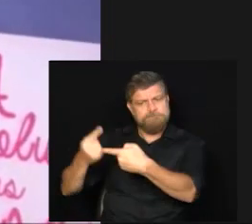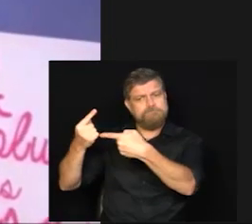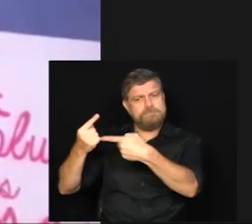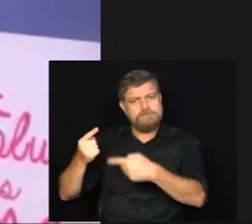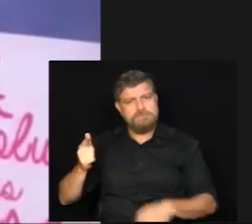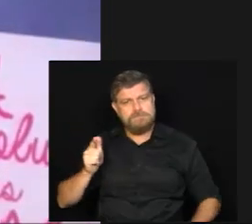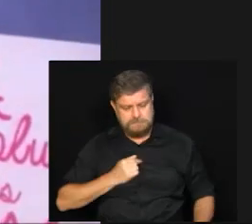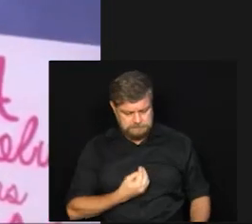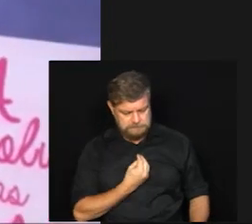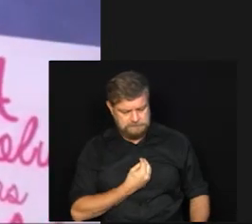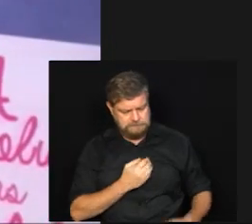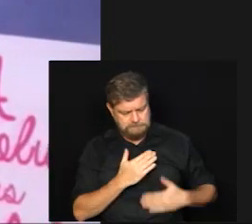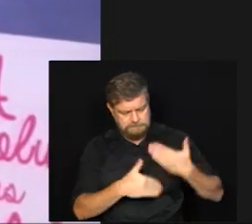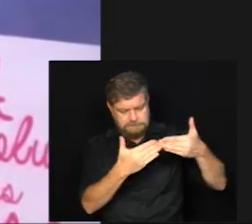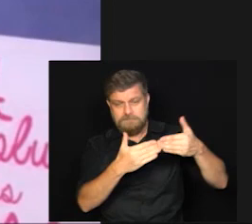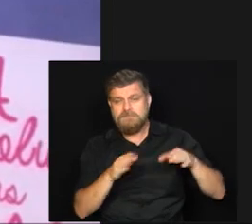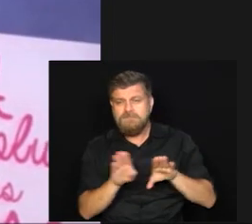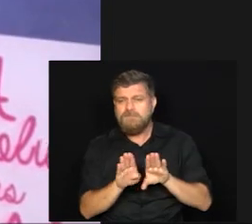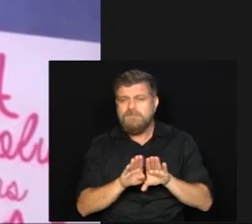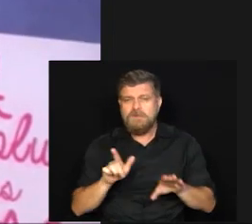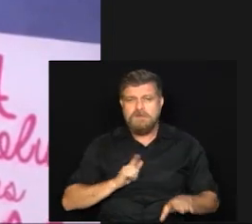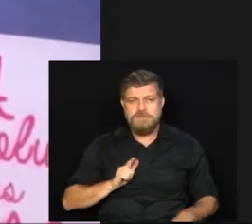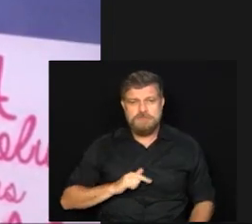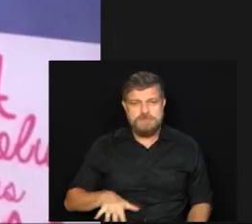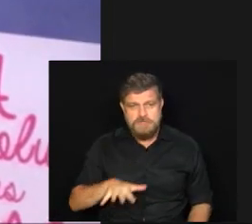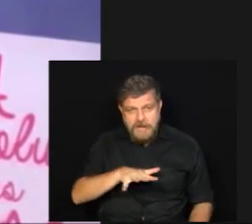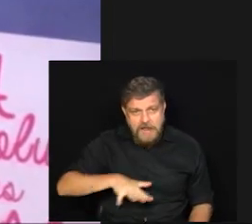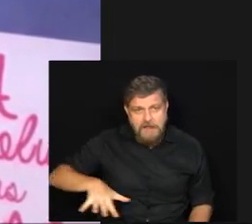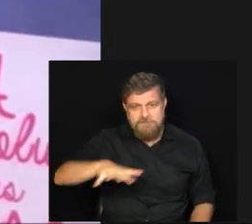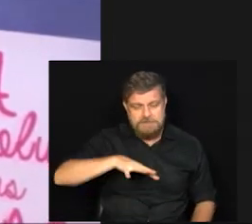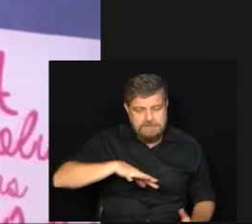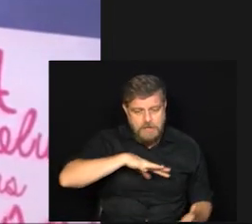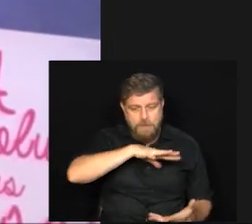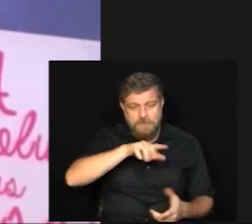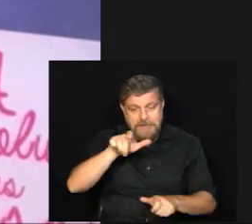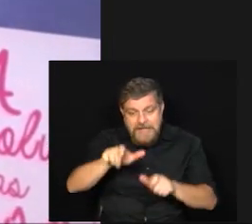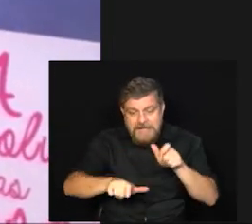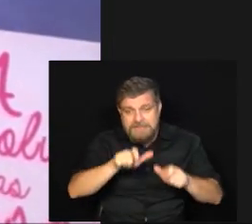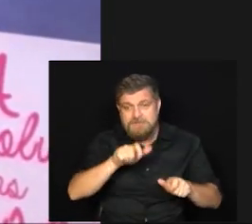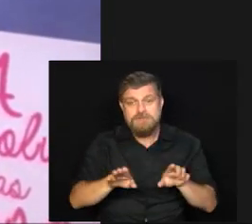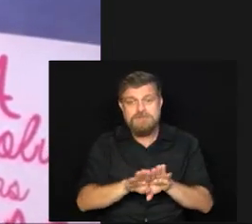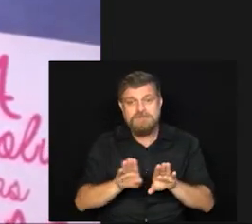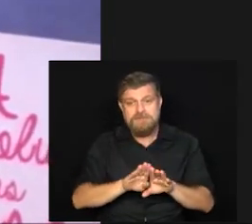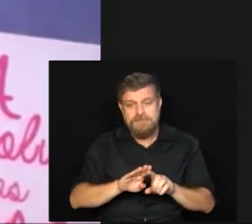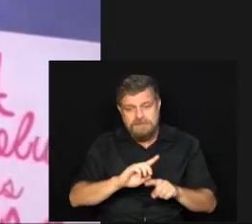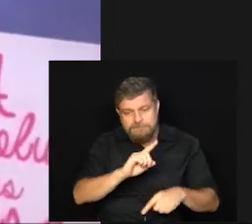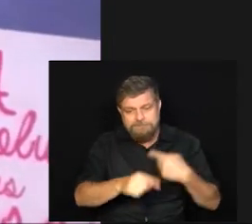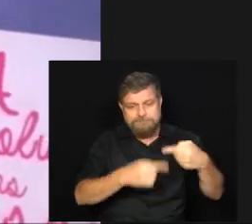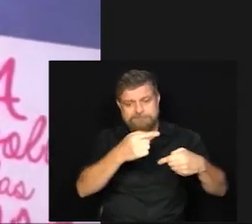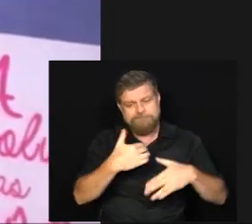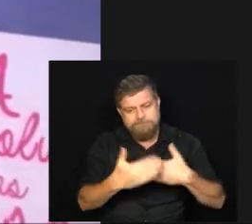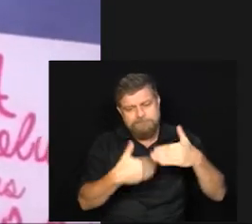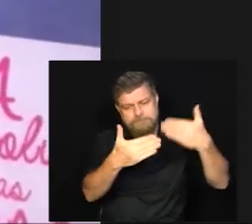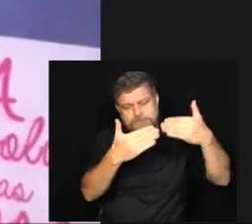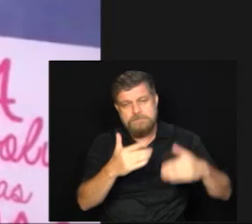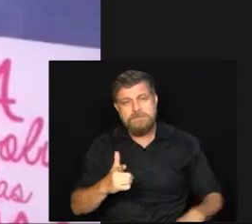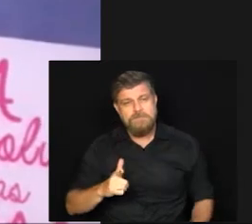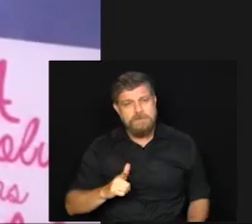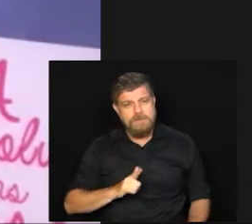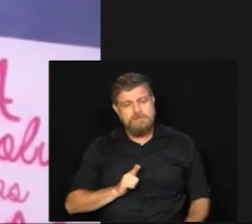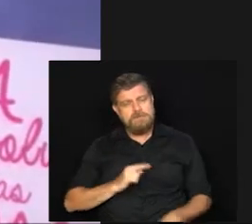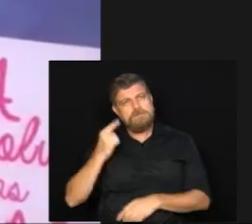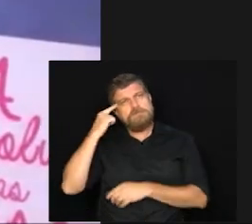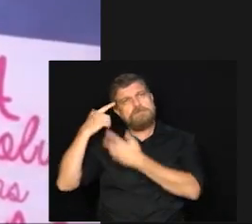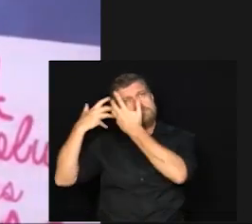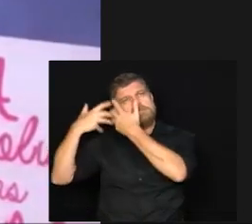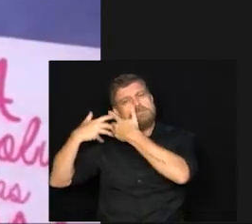e, consequentemente, a gente faz o mundo da nossa volta evoluir também, né? Então, surgiu através daí e a gente veio